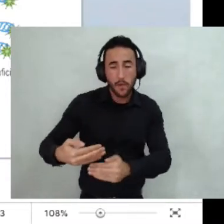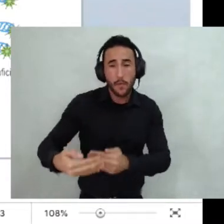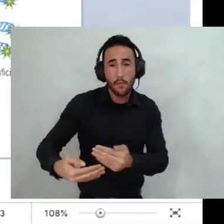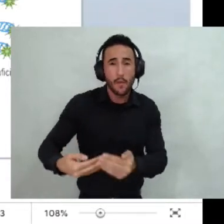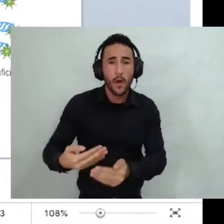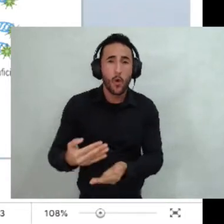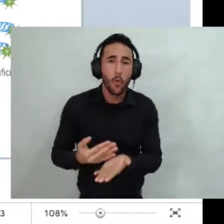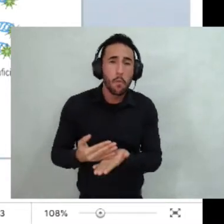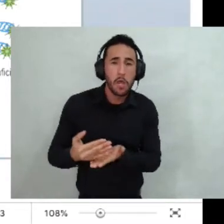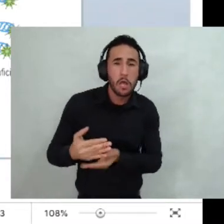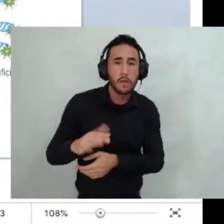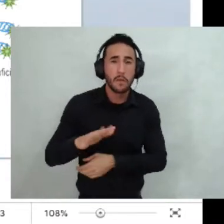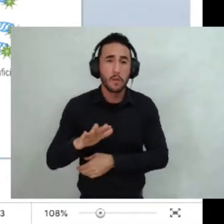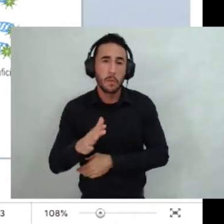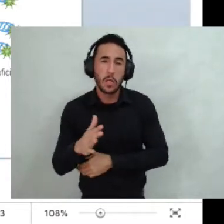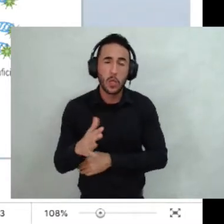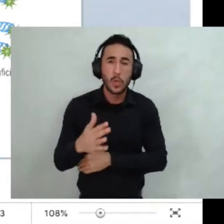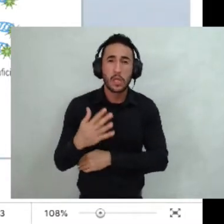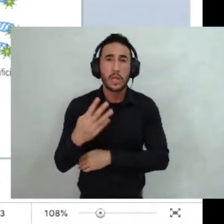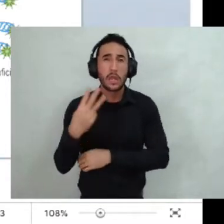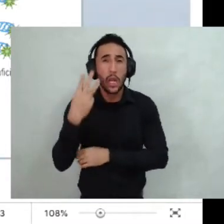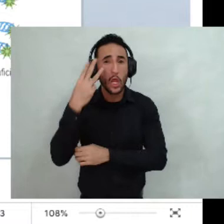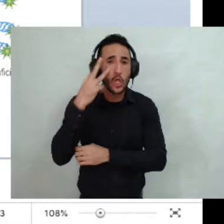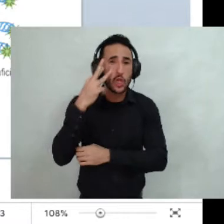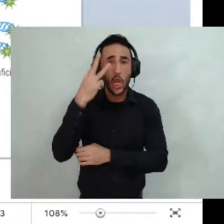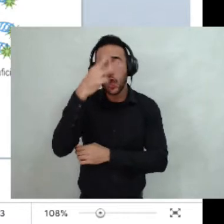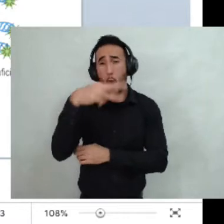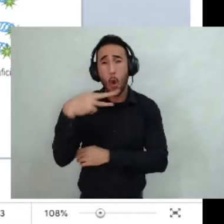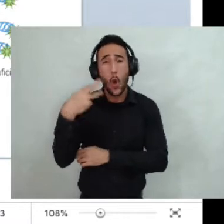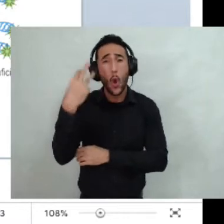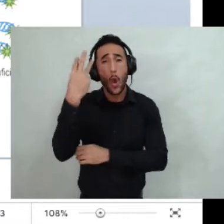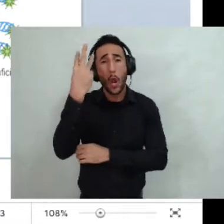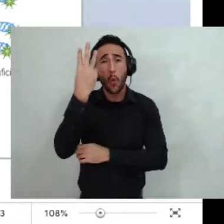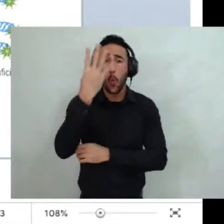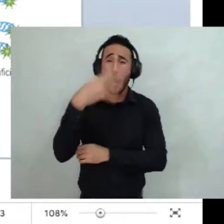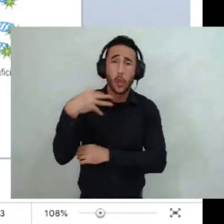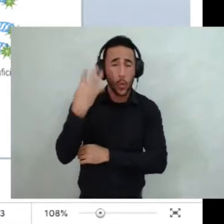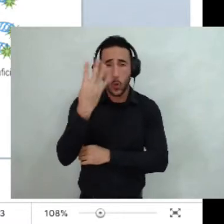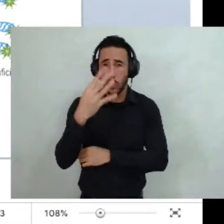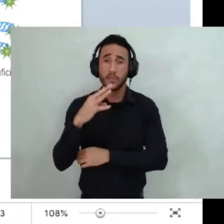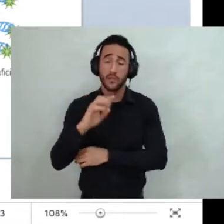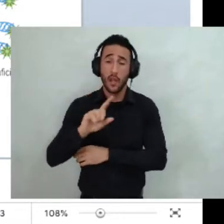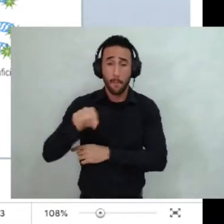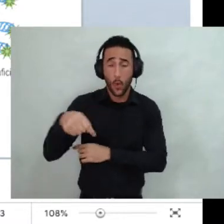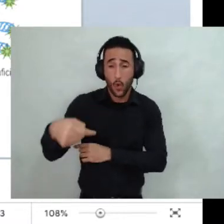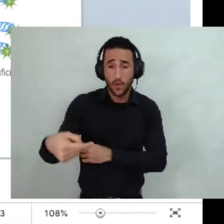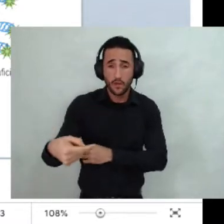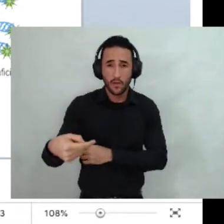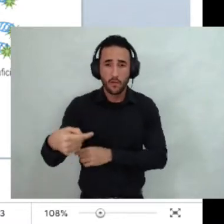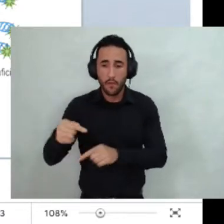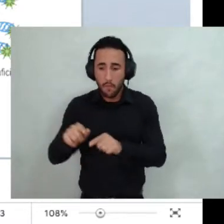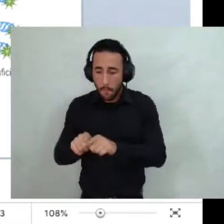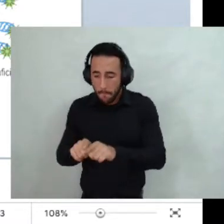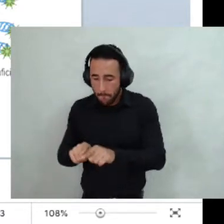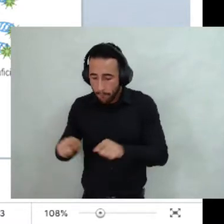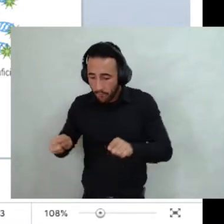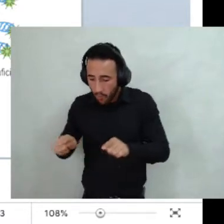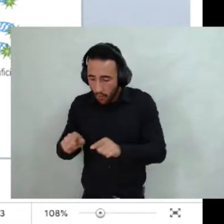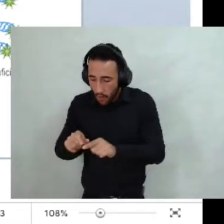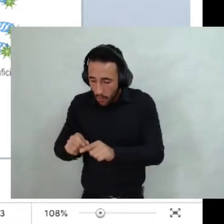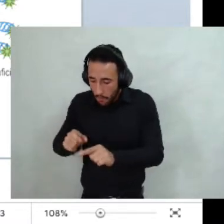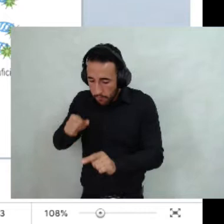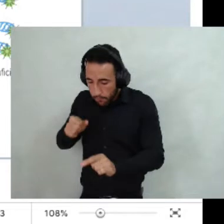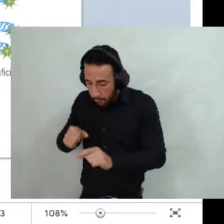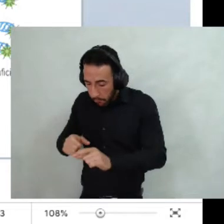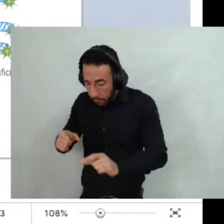leva em cerca de 3 horas, e depois, no aparelho de amplificação, a gente vai amplificar esse material genético. O